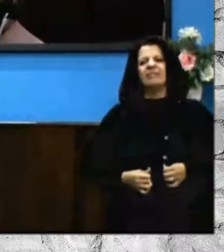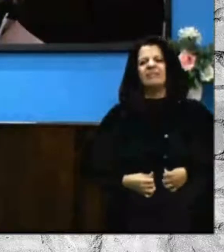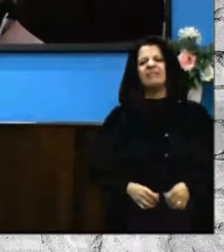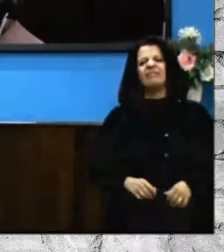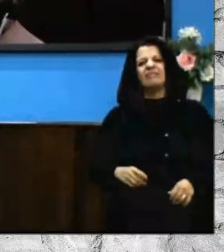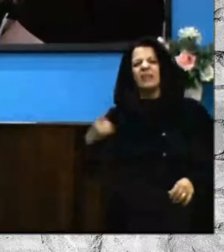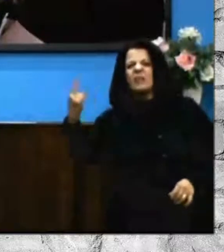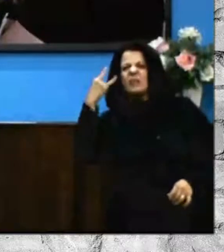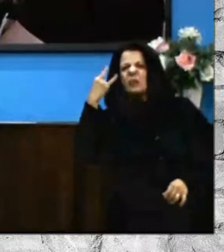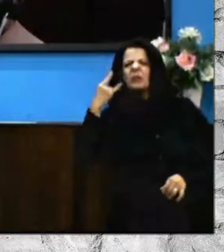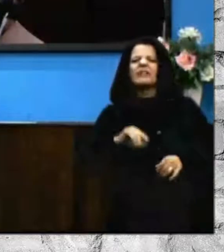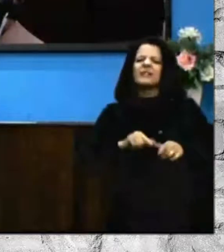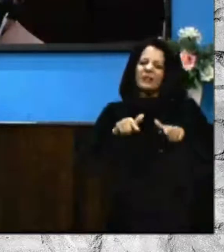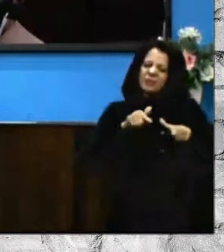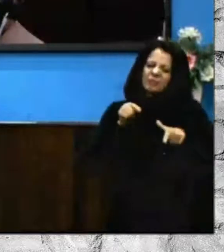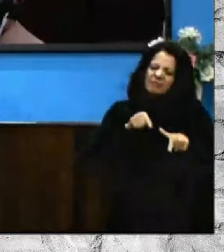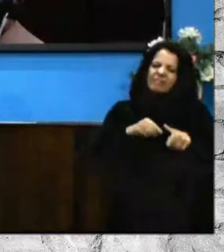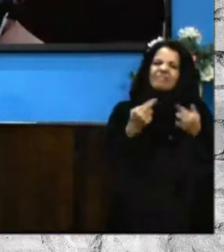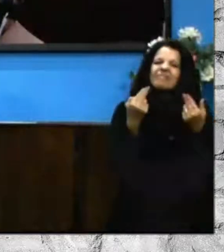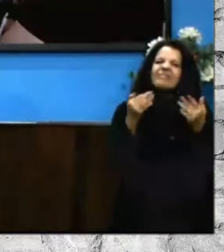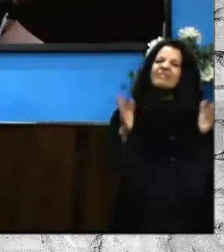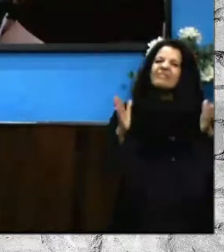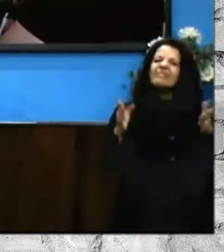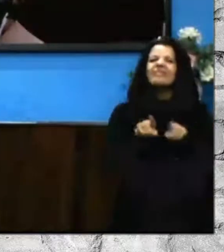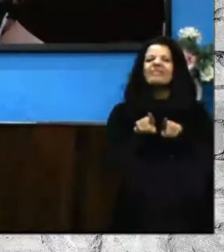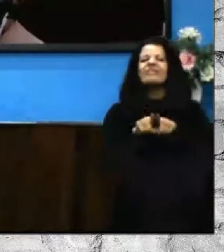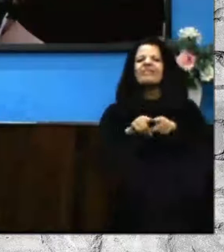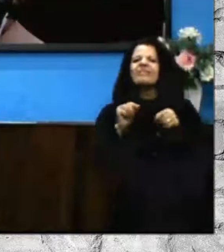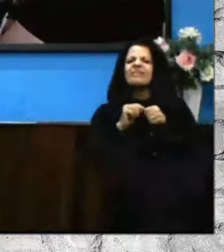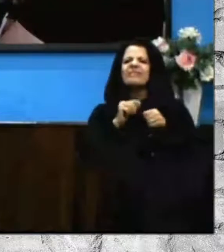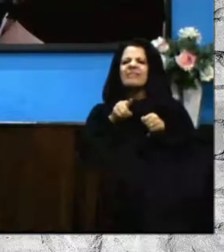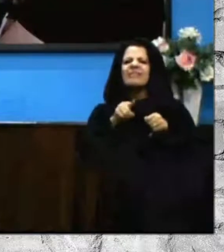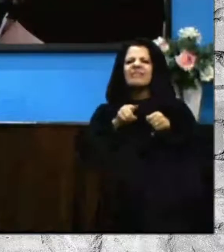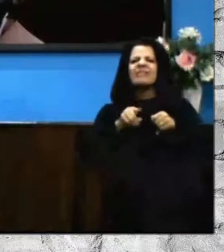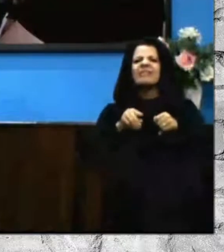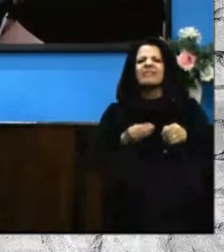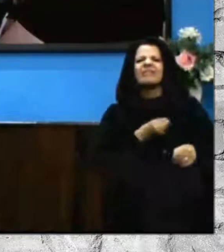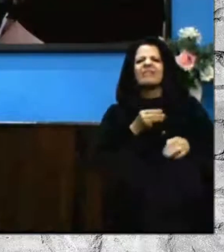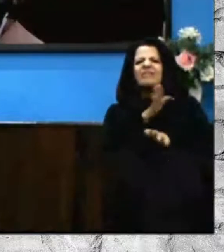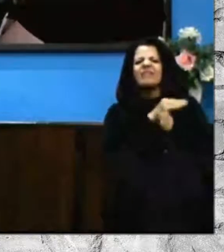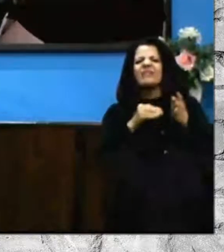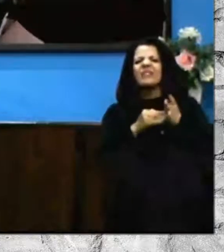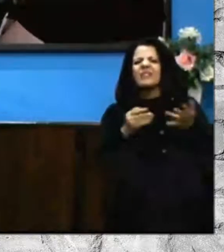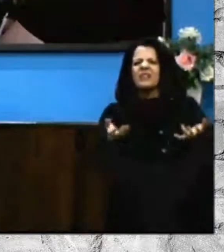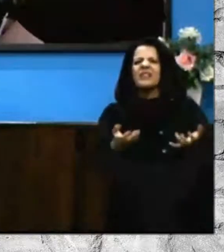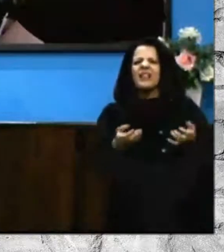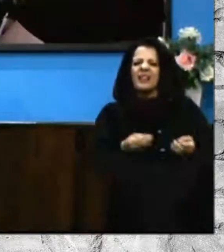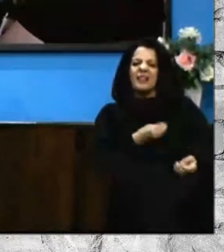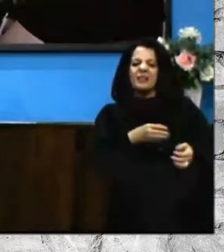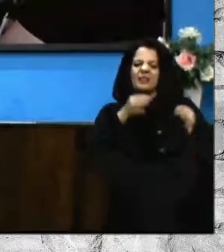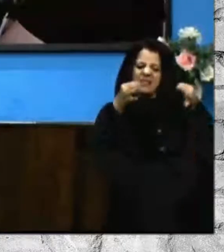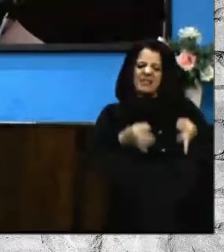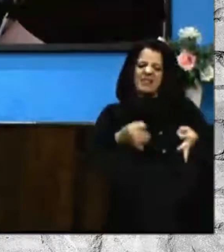O tentador age assim também hoje. E ele vai fazer isso com todos aqueles que ousarem viver como Jesus, na dependência e